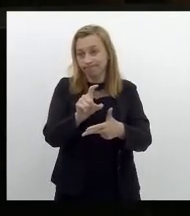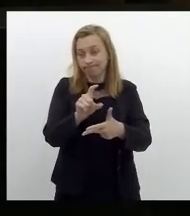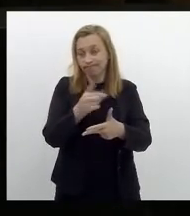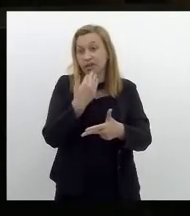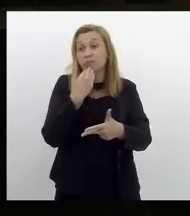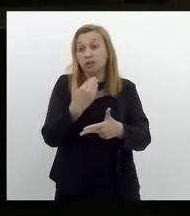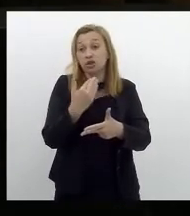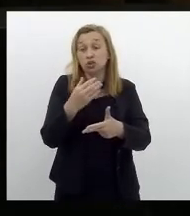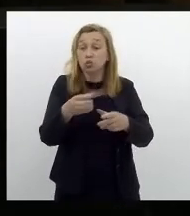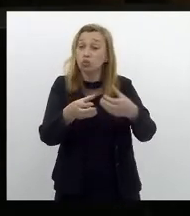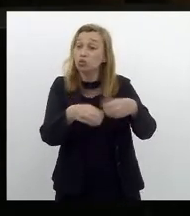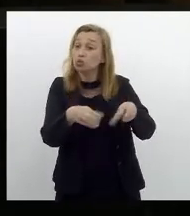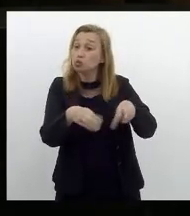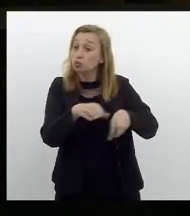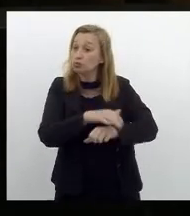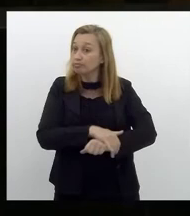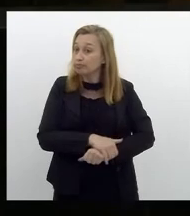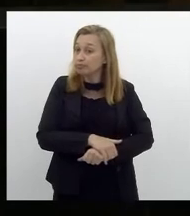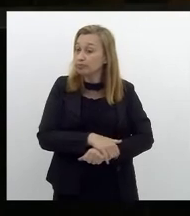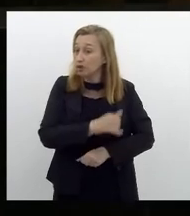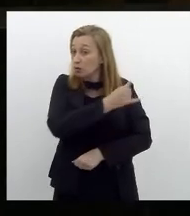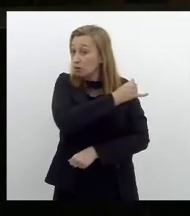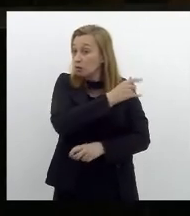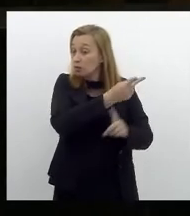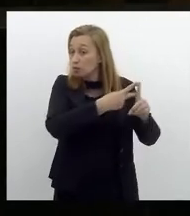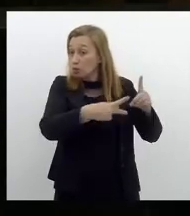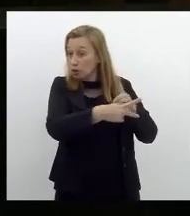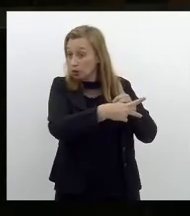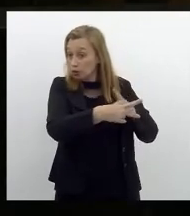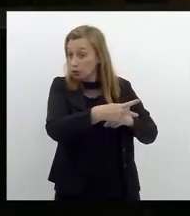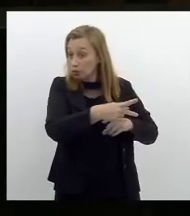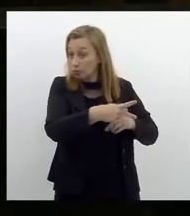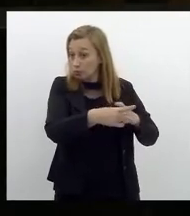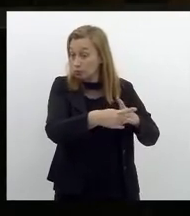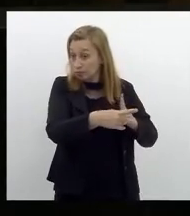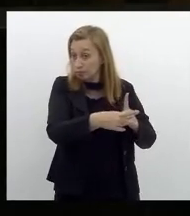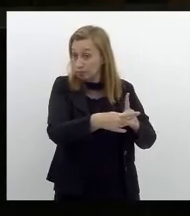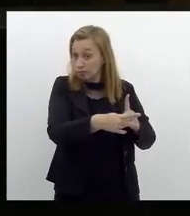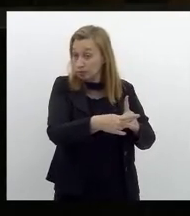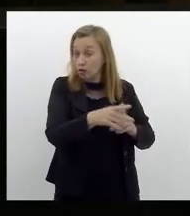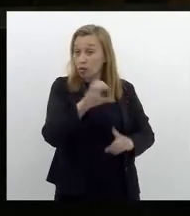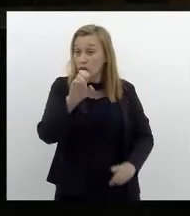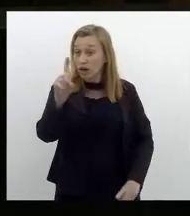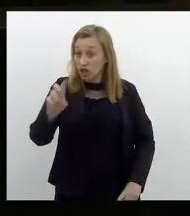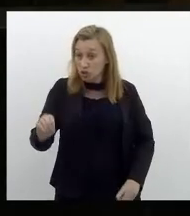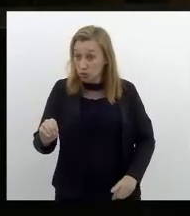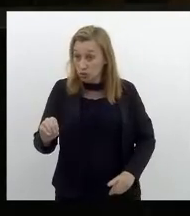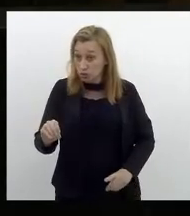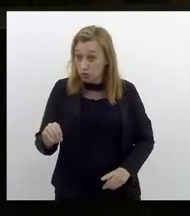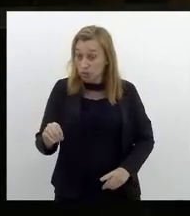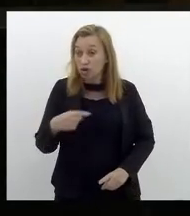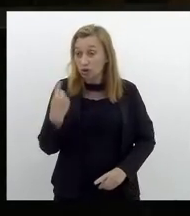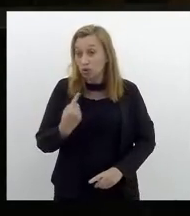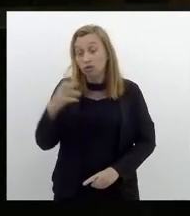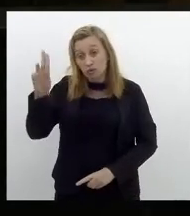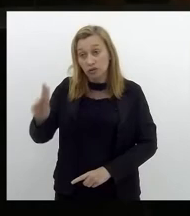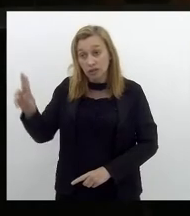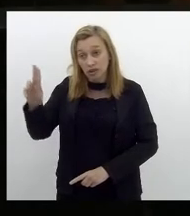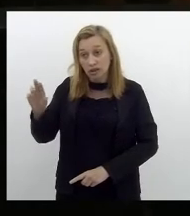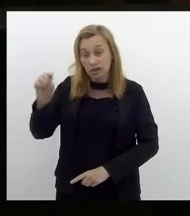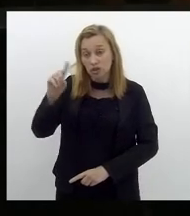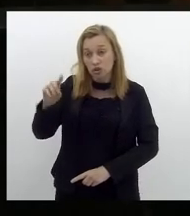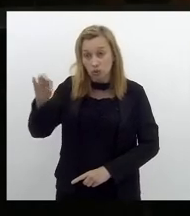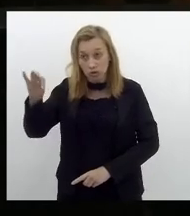pediu concurso público para o Rio Previdência, para o ESO, para a nossa Universidade da Zona